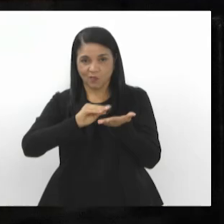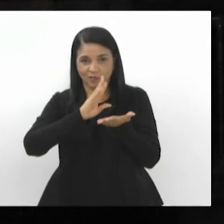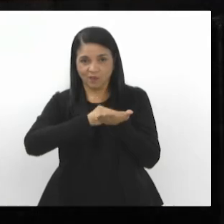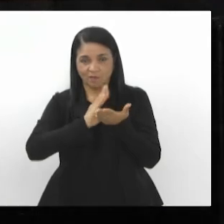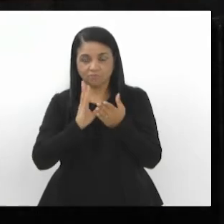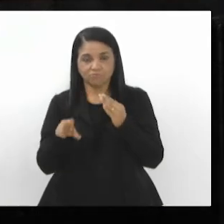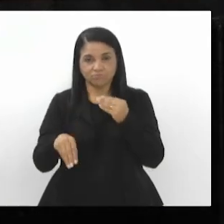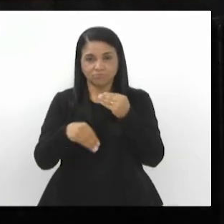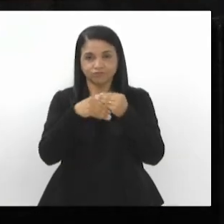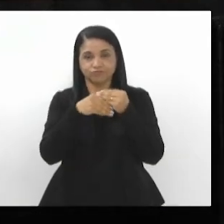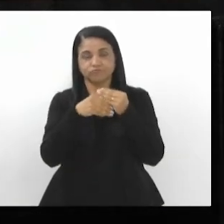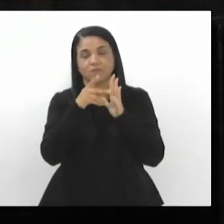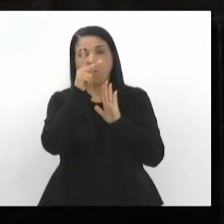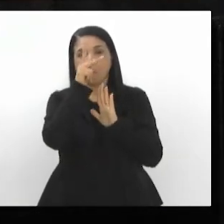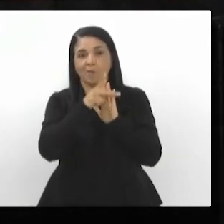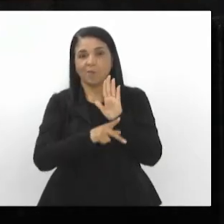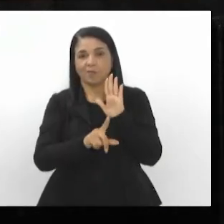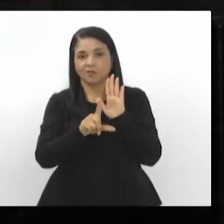projetos